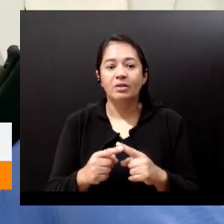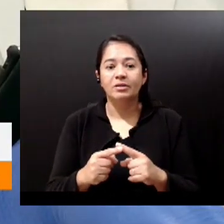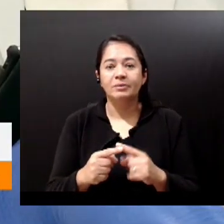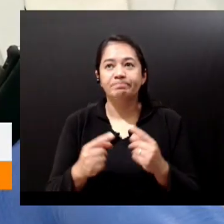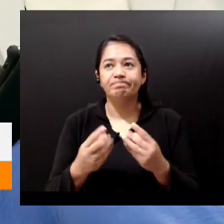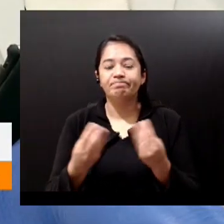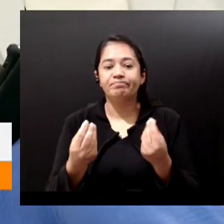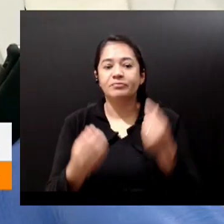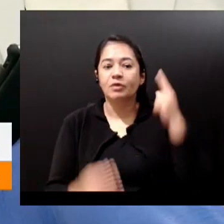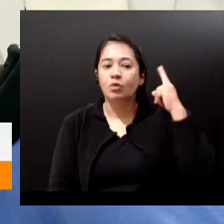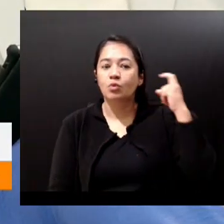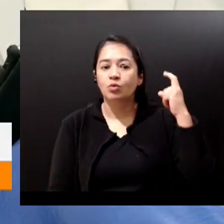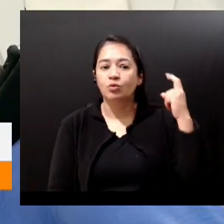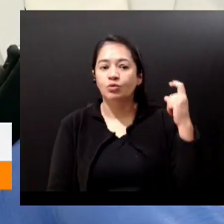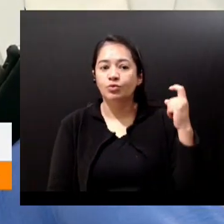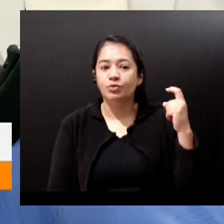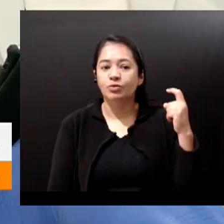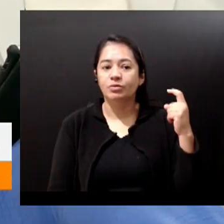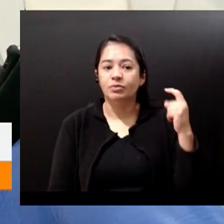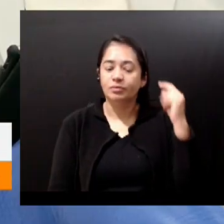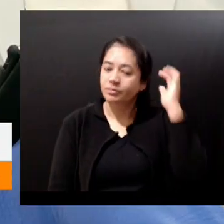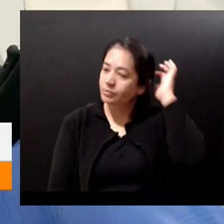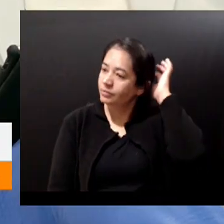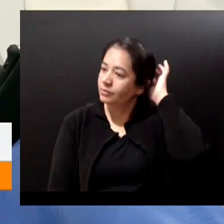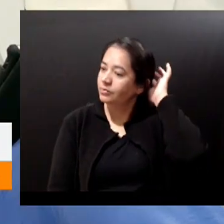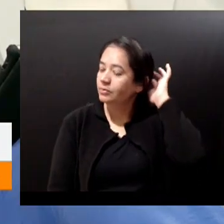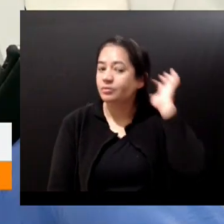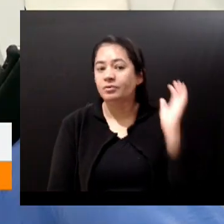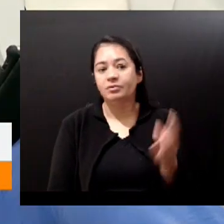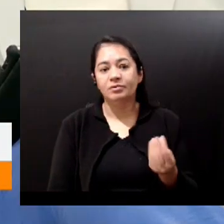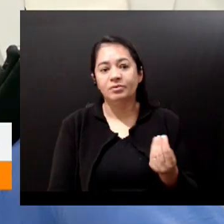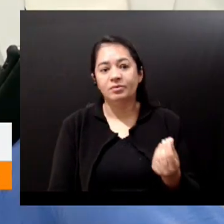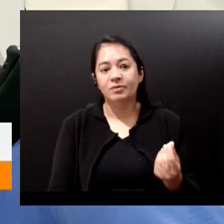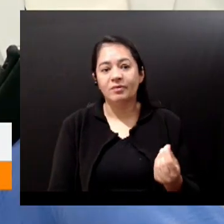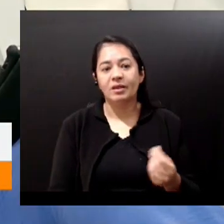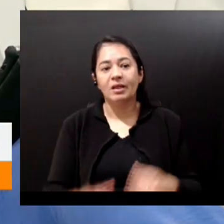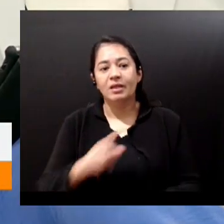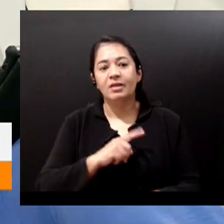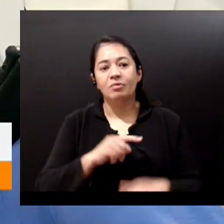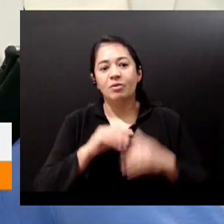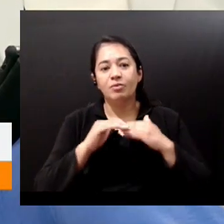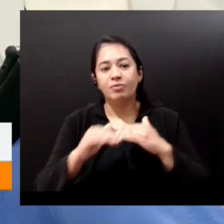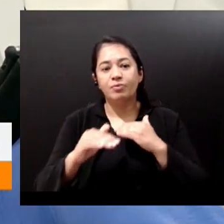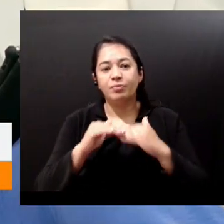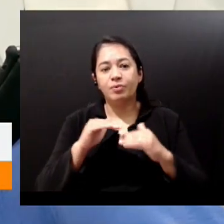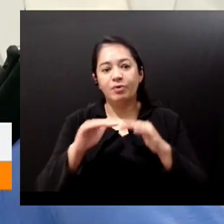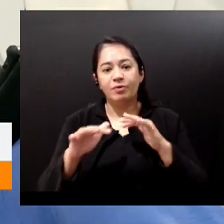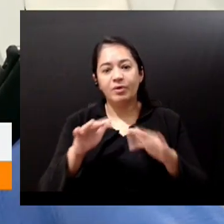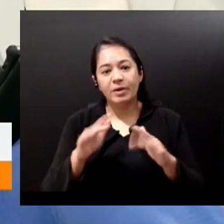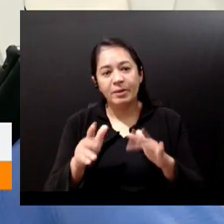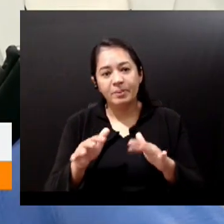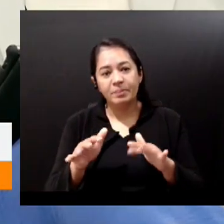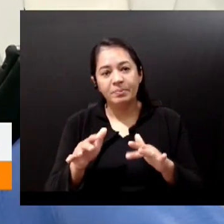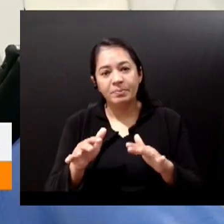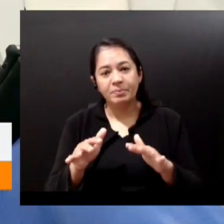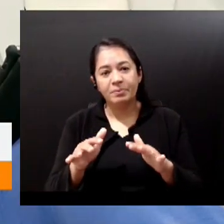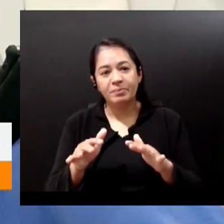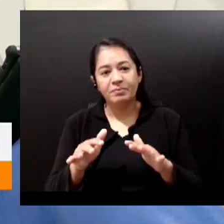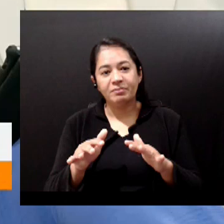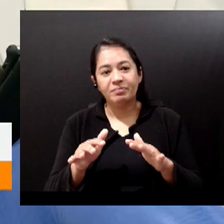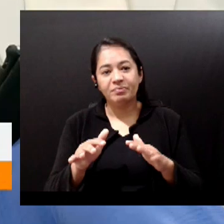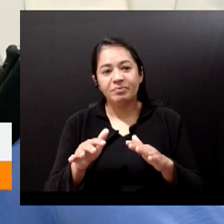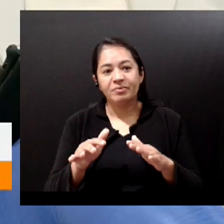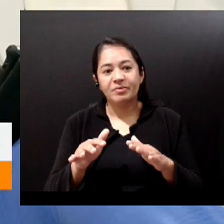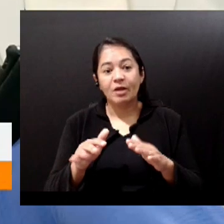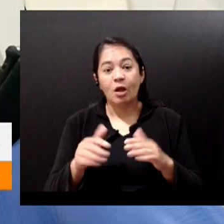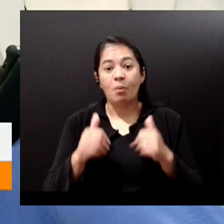da praça de alimentação, ele é um tanto uníssono e ele tem uma frequência que você pode ver, ele fica num nível bem estabilizado. Exato. E a gente sabe